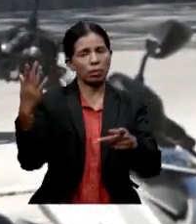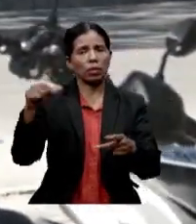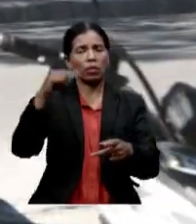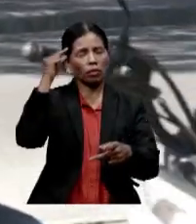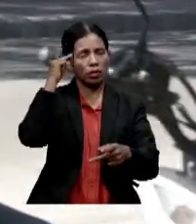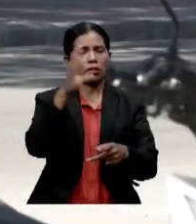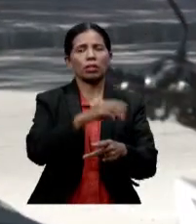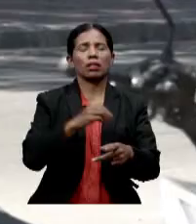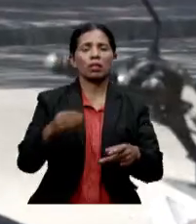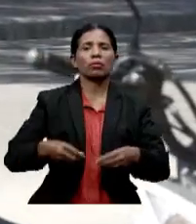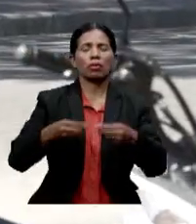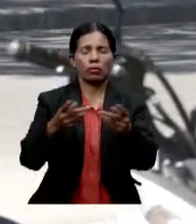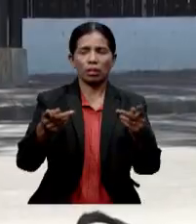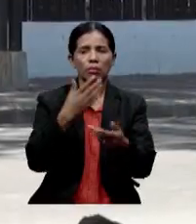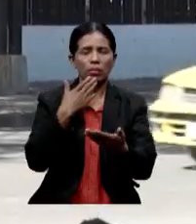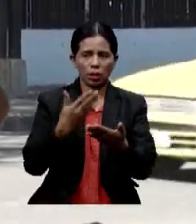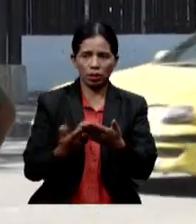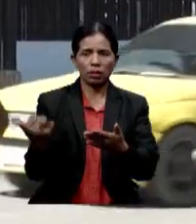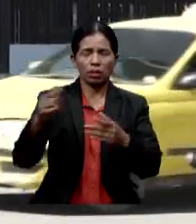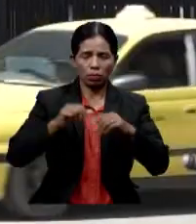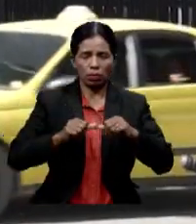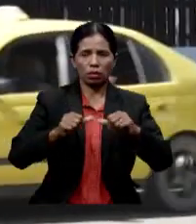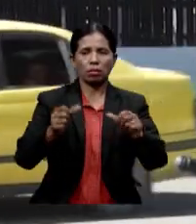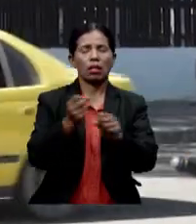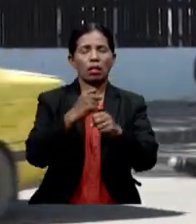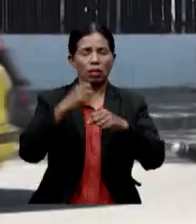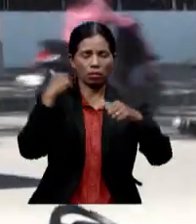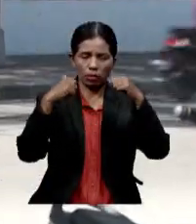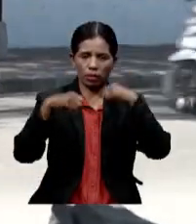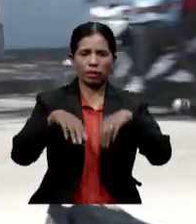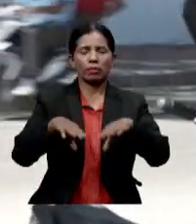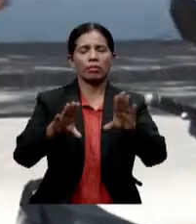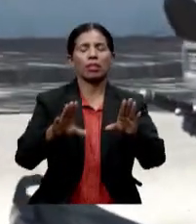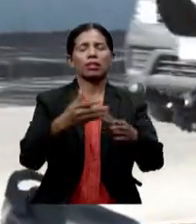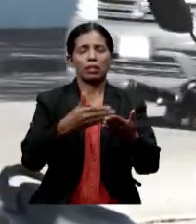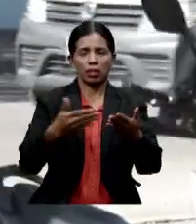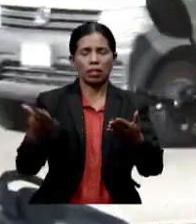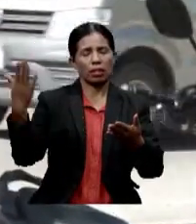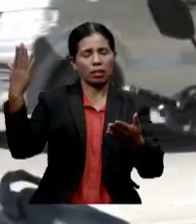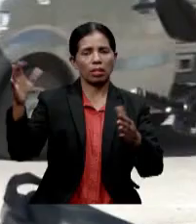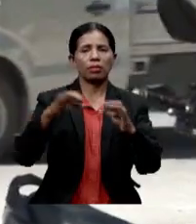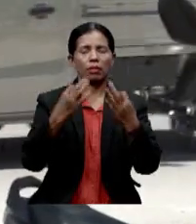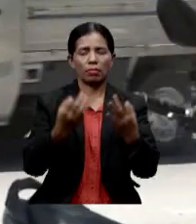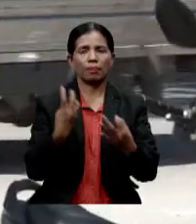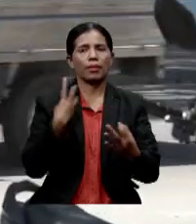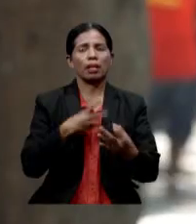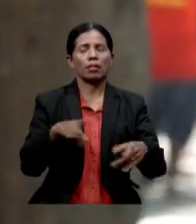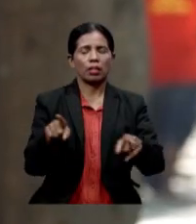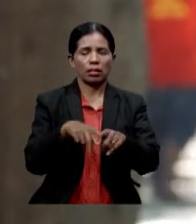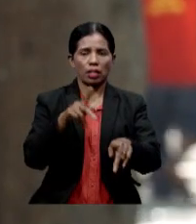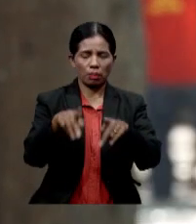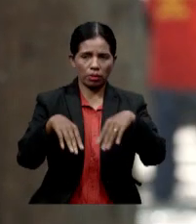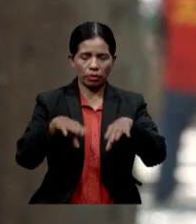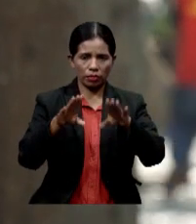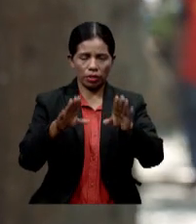fatin digno o de sirabele continua halau atividade negócio a tu sustenta a família. Ami nudarema vendedores, ami